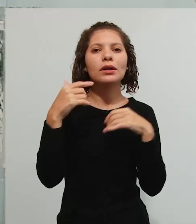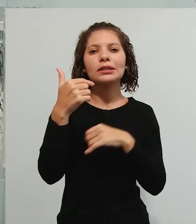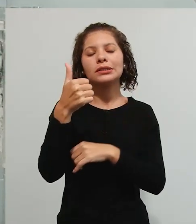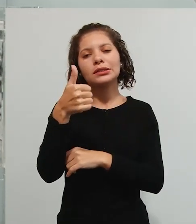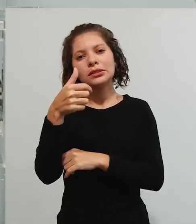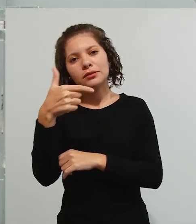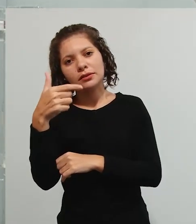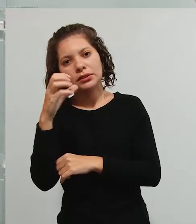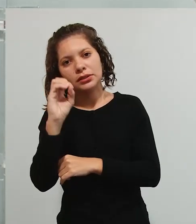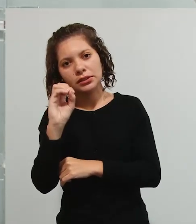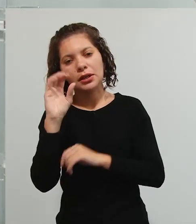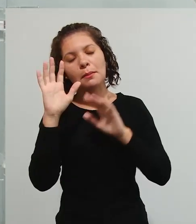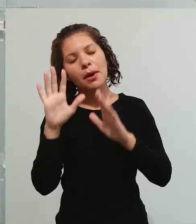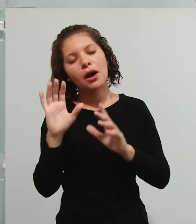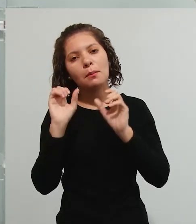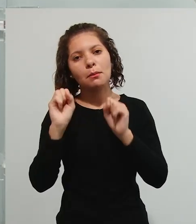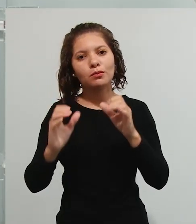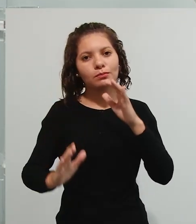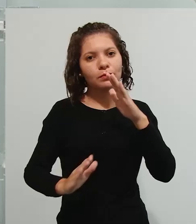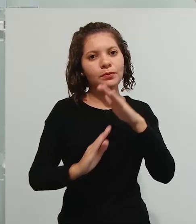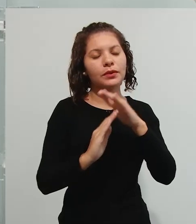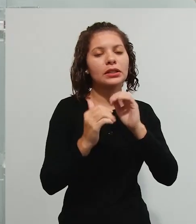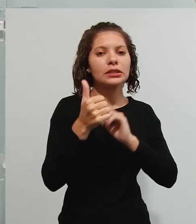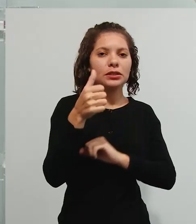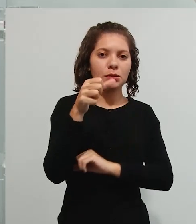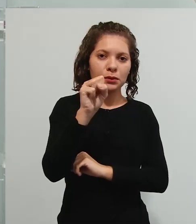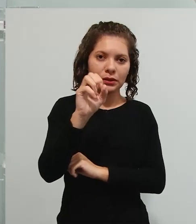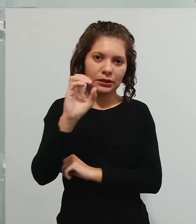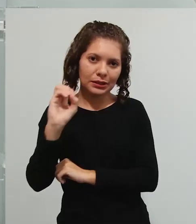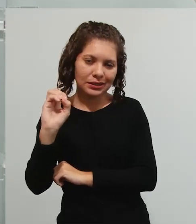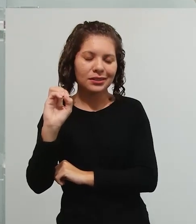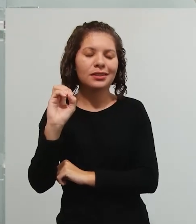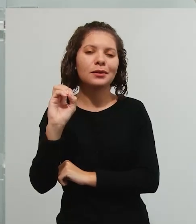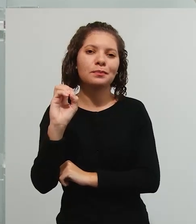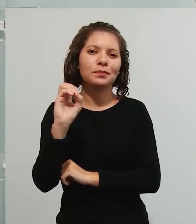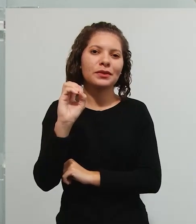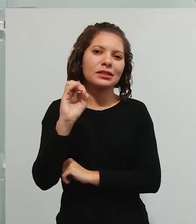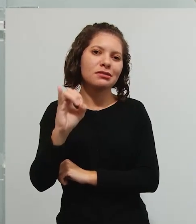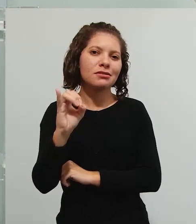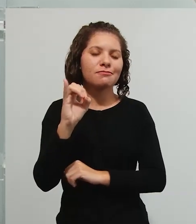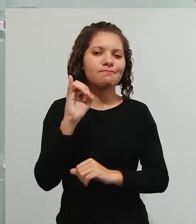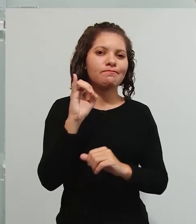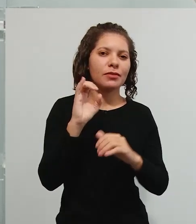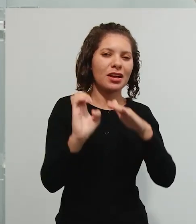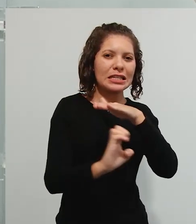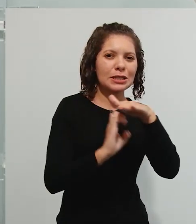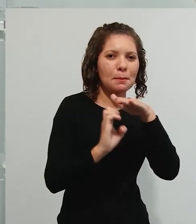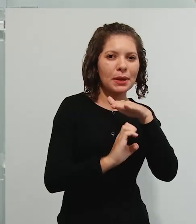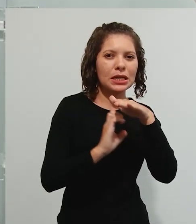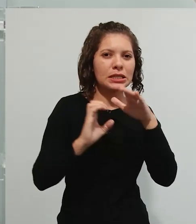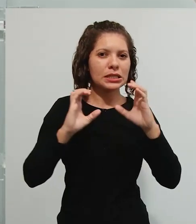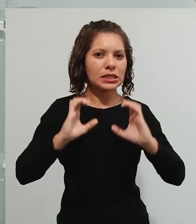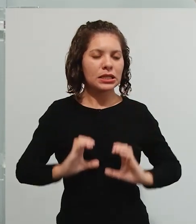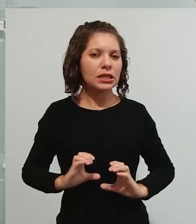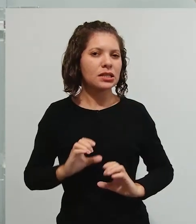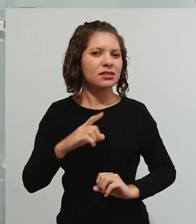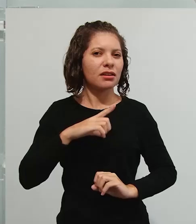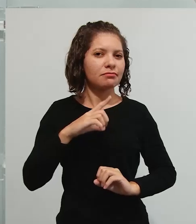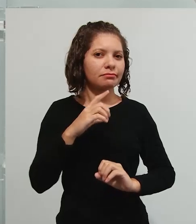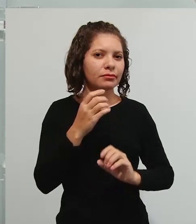ver, pessoal, que a hora noturna ela é variável. Então, para o urbano, para o trabalhador urbano, vai ser a partir